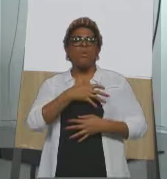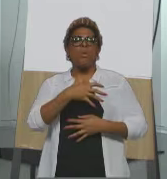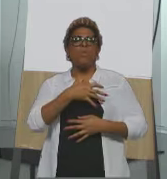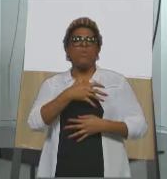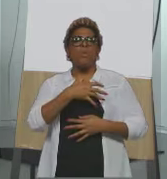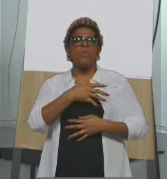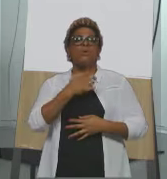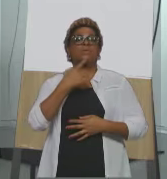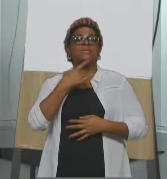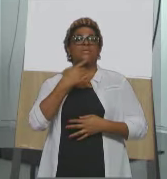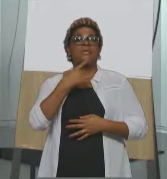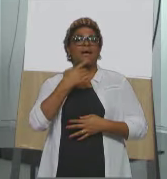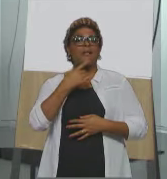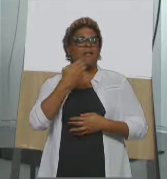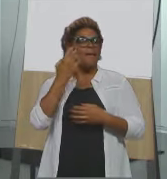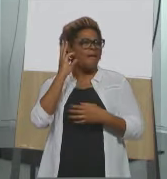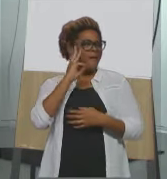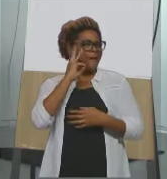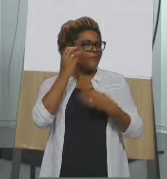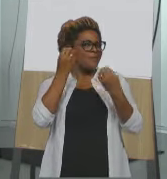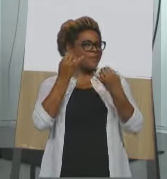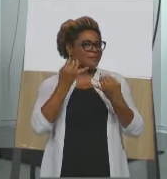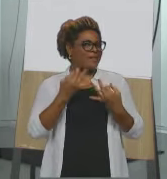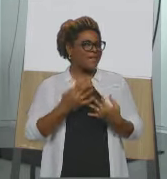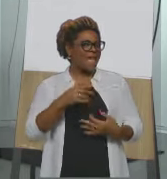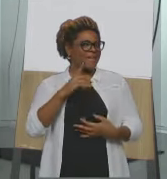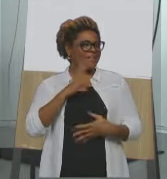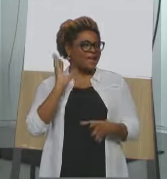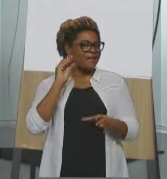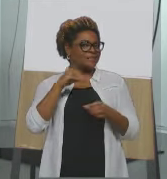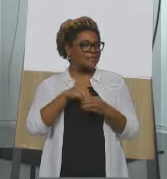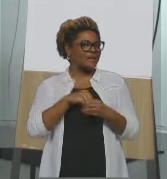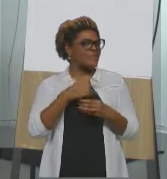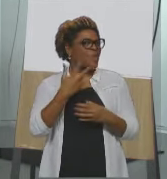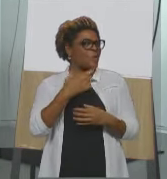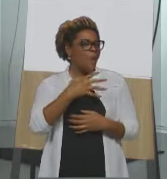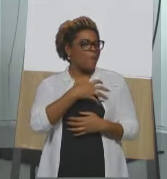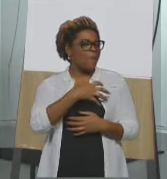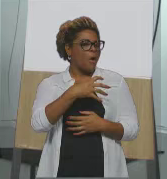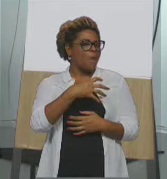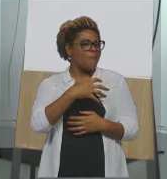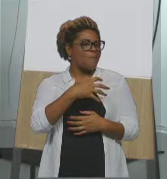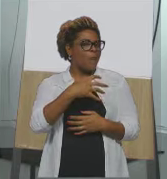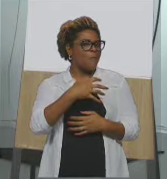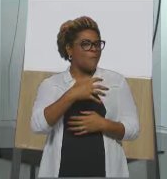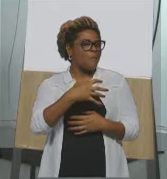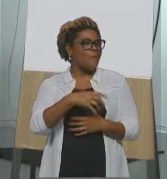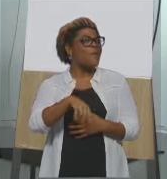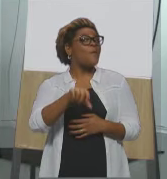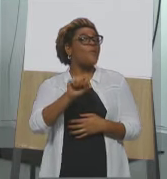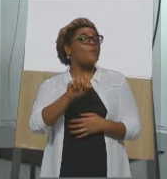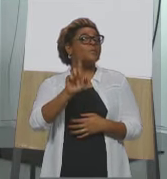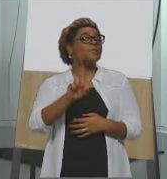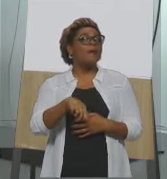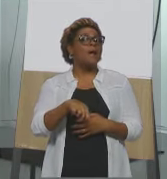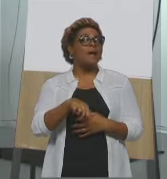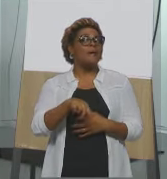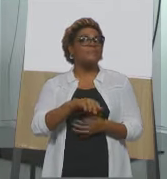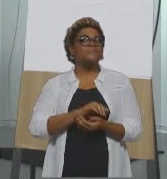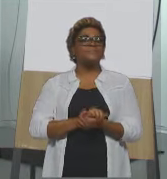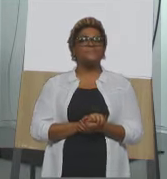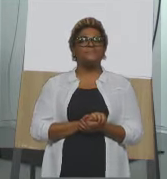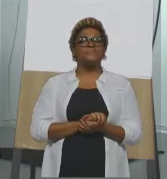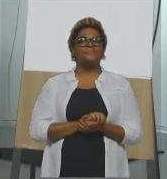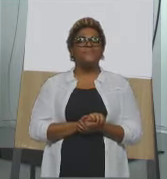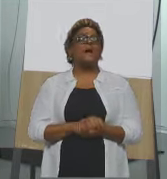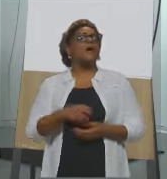um órgão que ele funciona como uma bomba. Ele bombeia o sangue para todas as partes do corpo. E